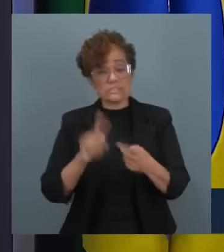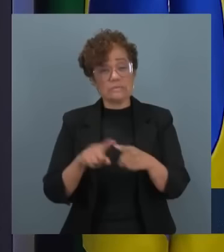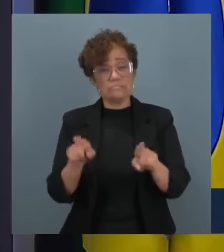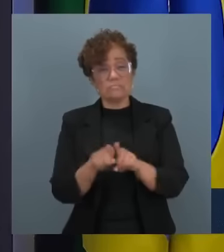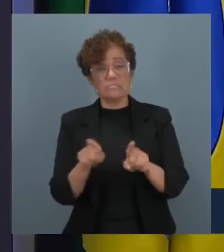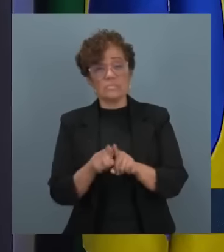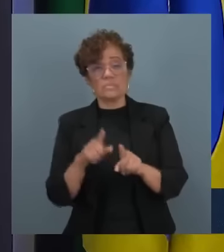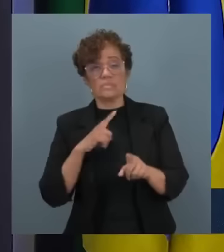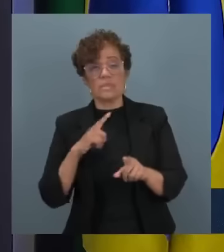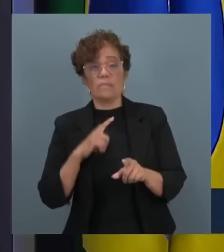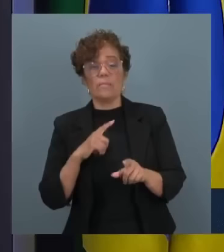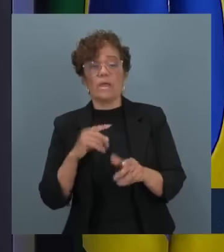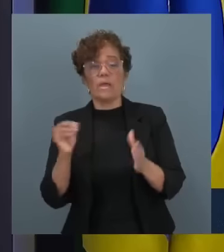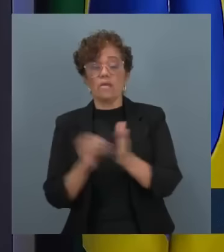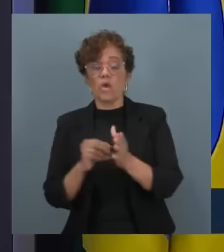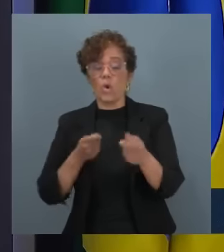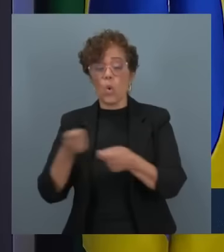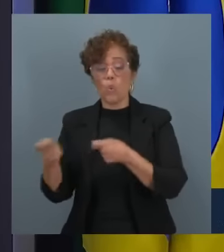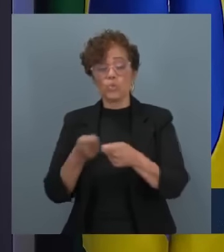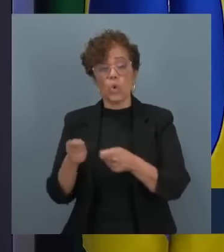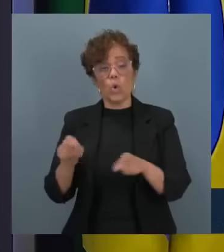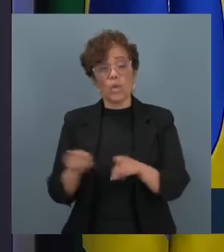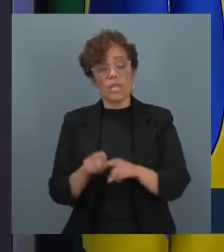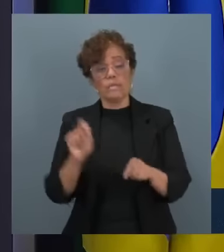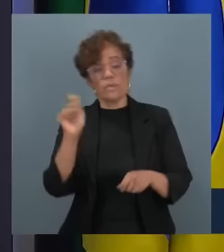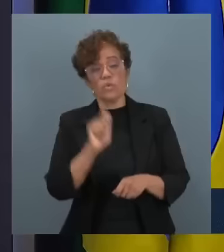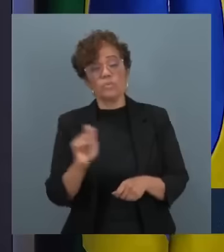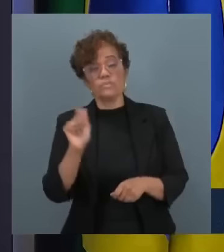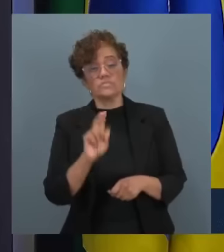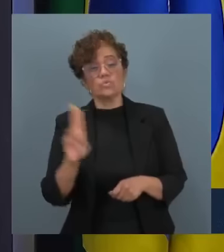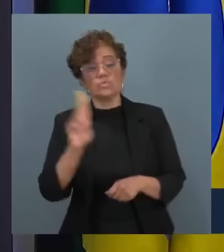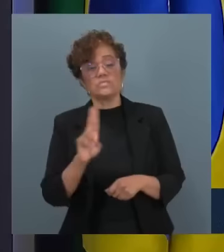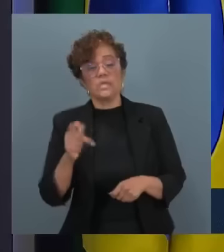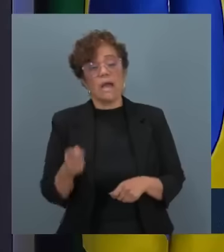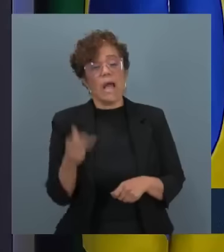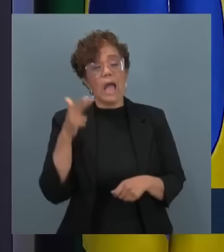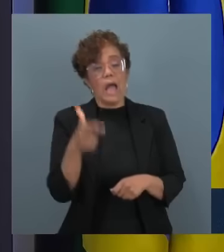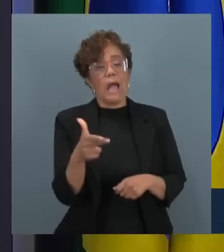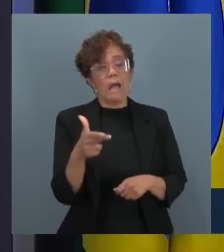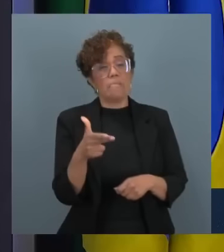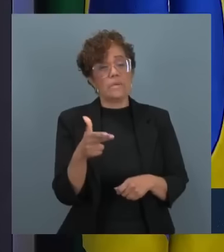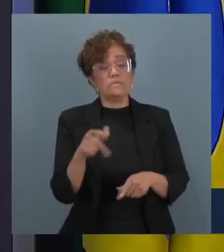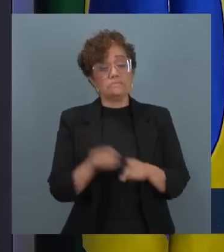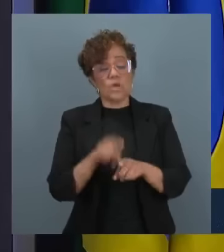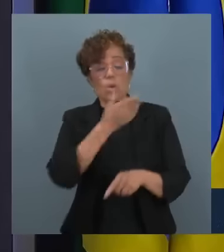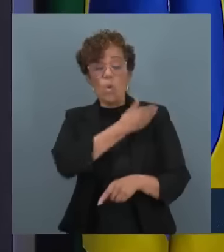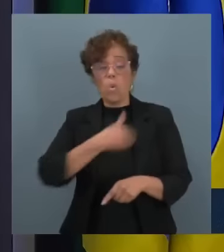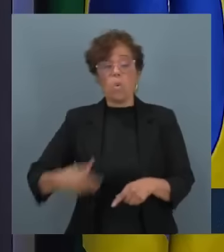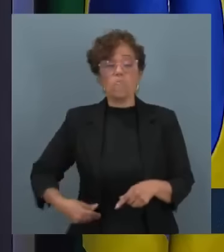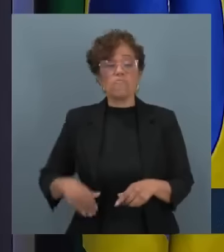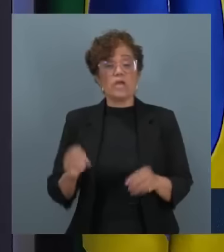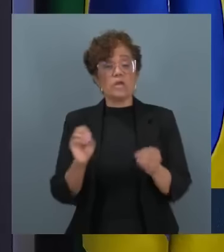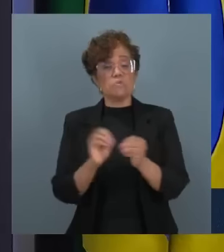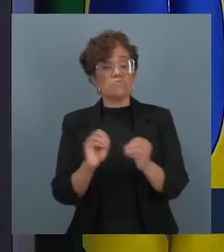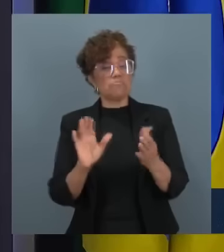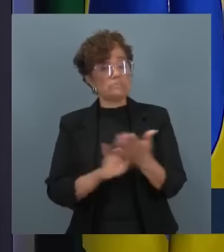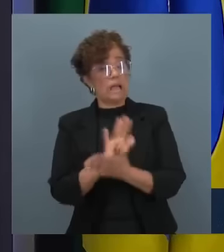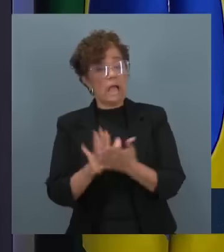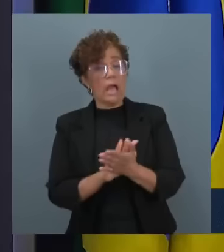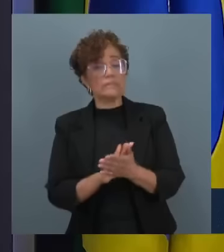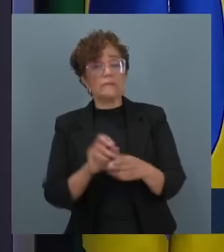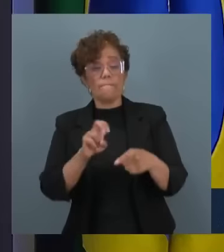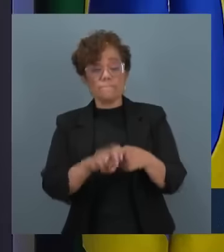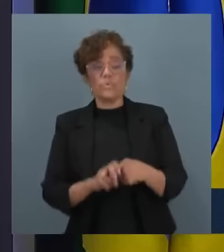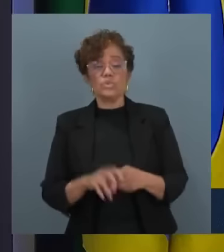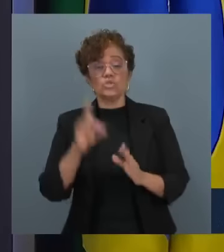e controle territorial armado. E quando os governos se omitem sistematicamente, o direito internacional